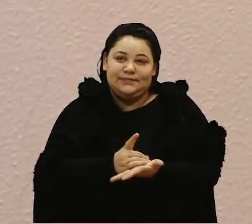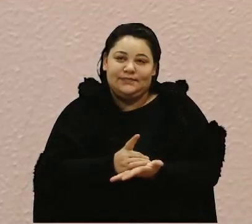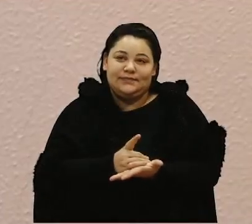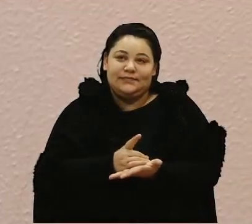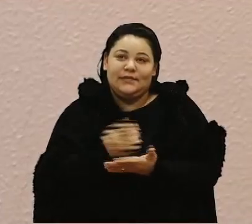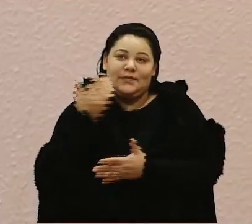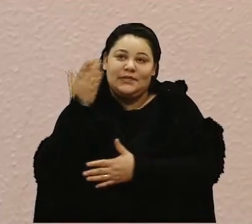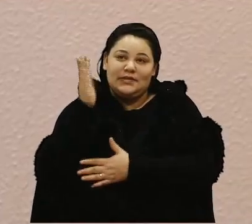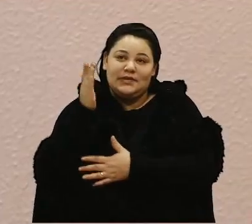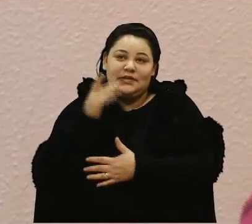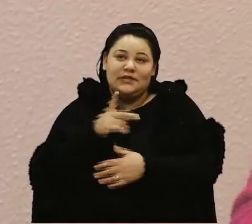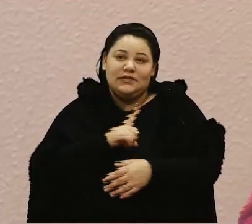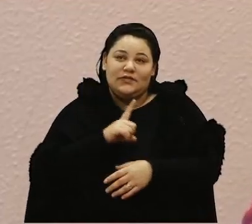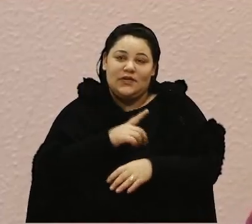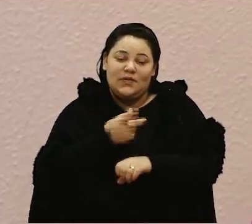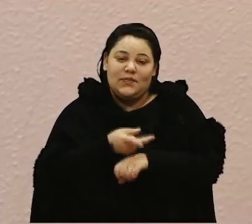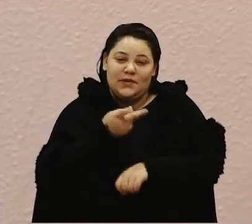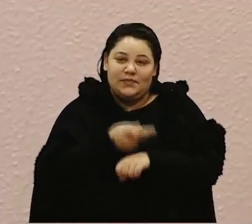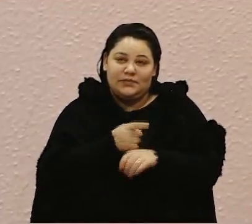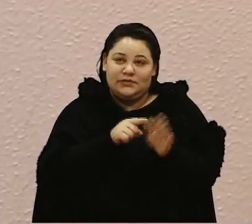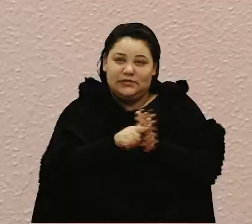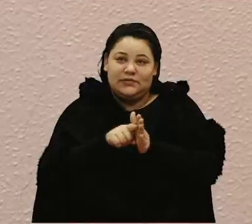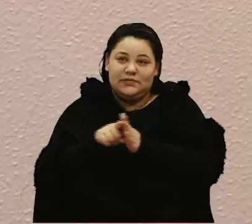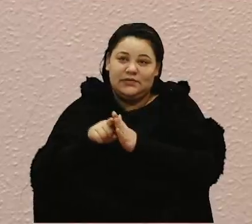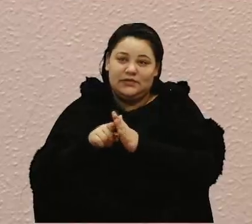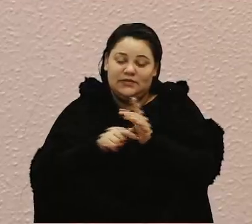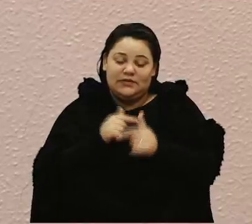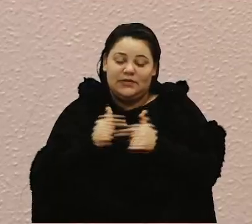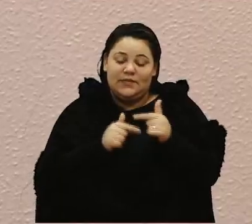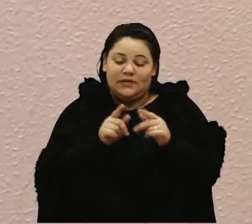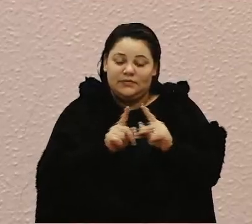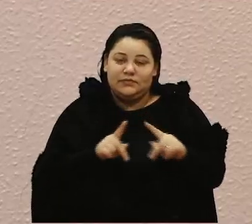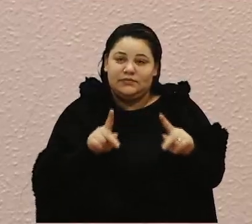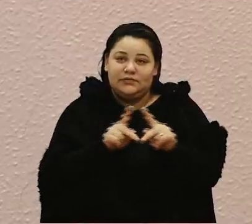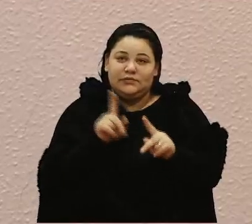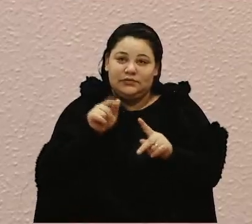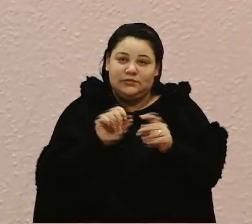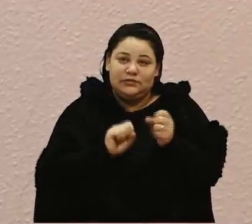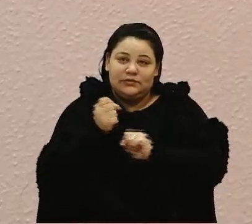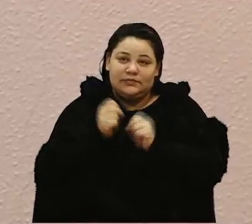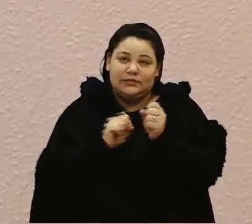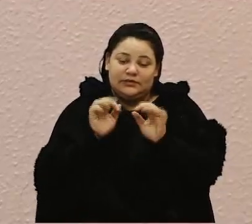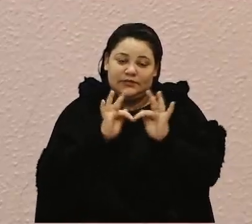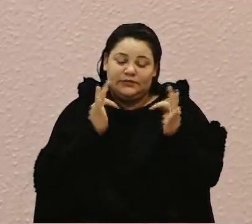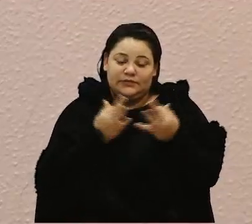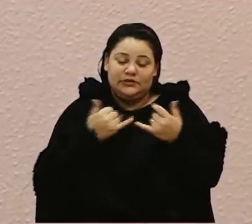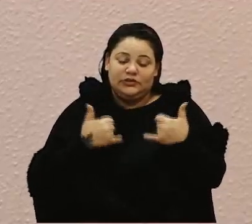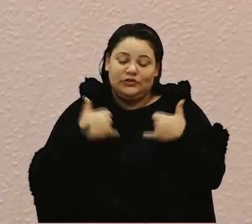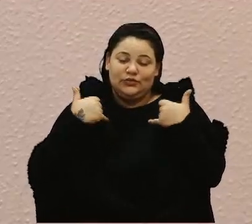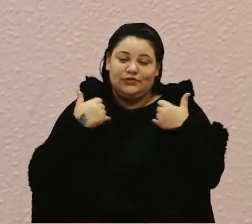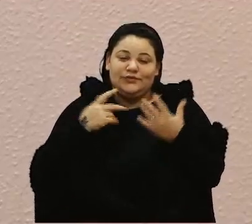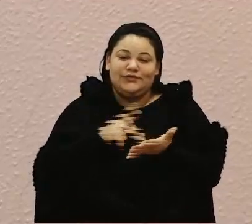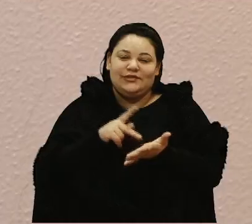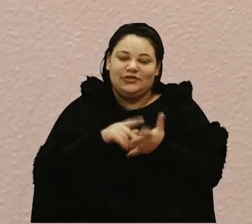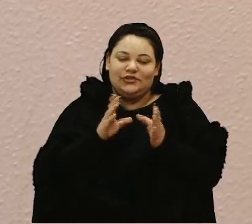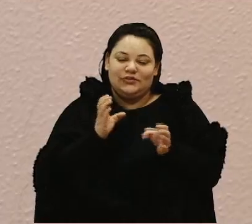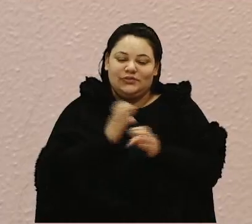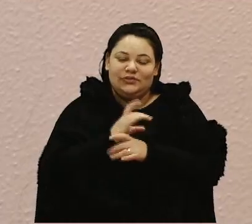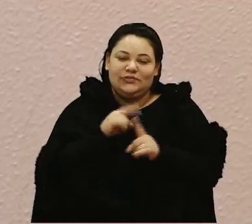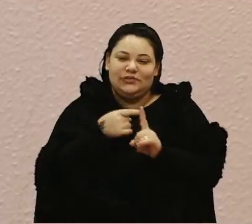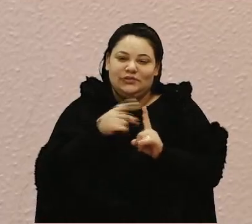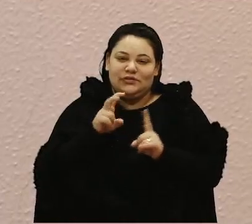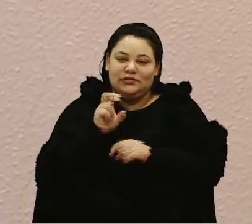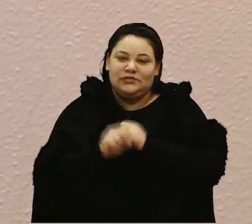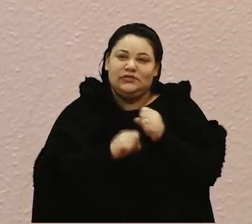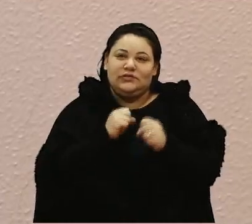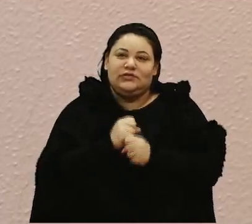nossa cidade pelos serviços prestados à população. É uma empresa familiar que nos orgulha muito, que hoje já completa mais de 5 anos aí de trabalho